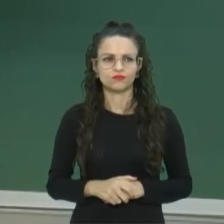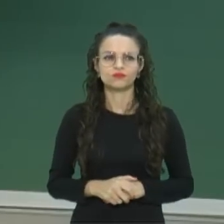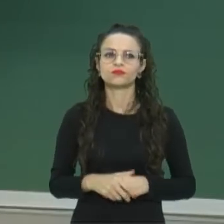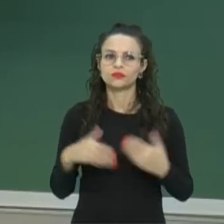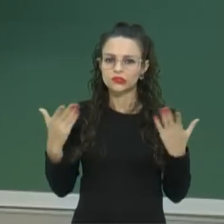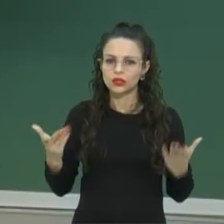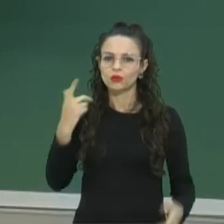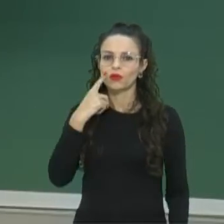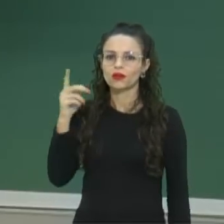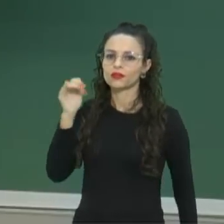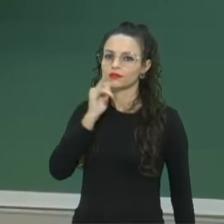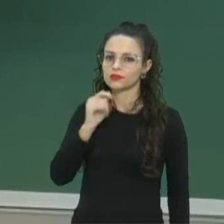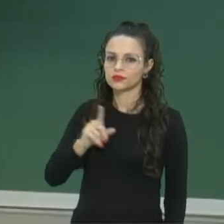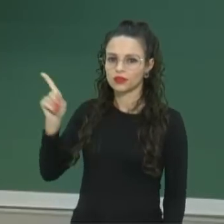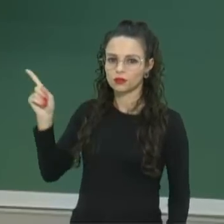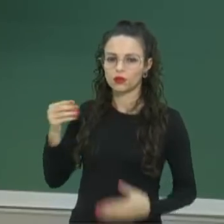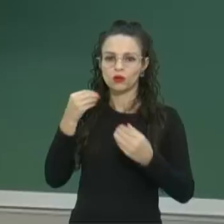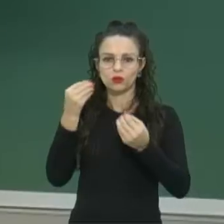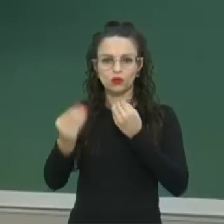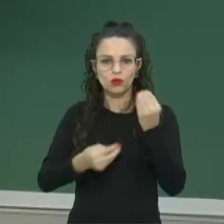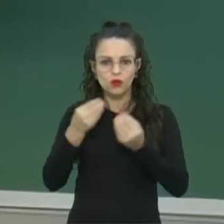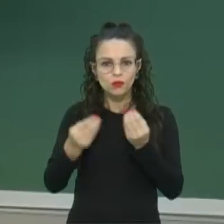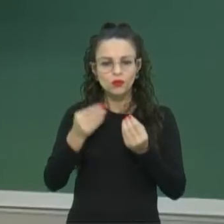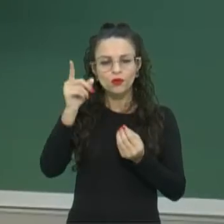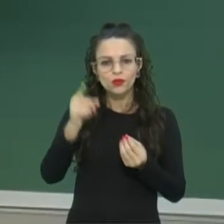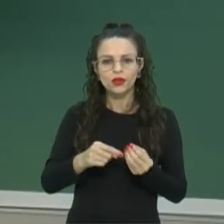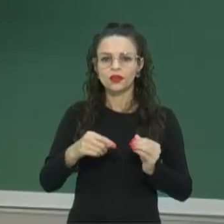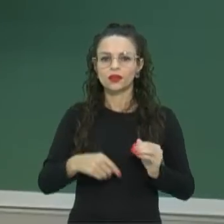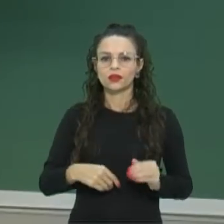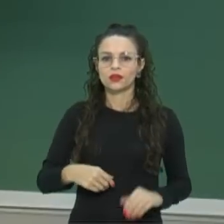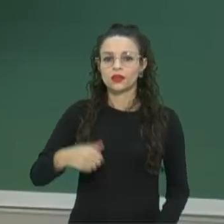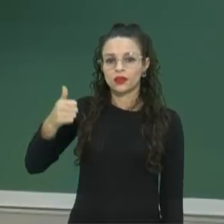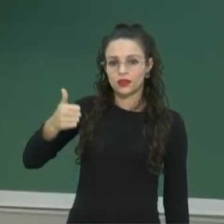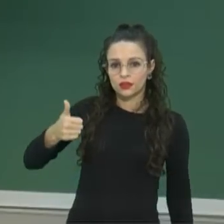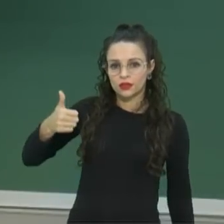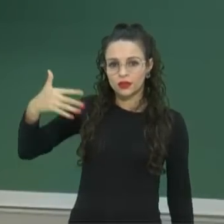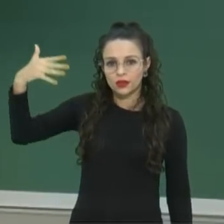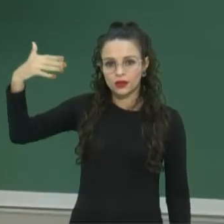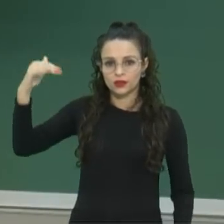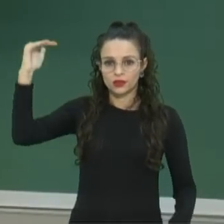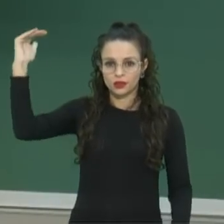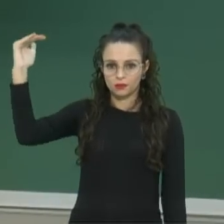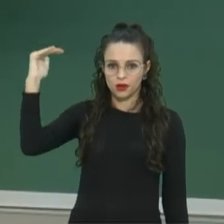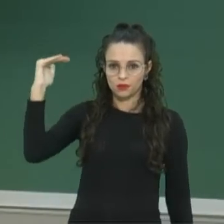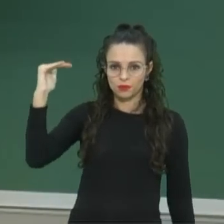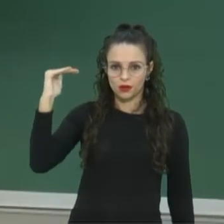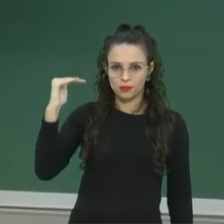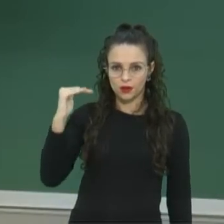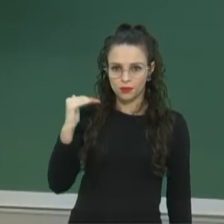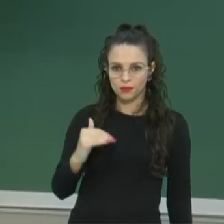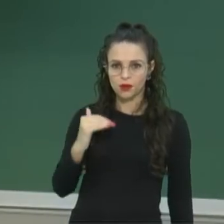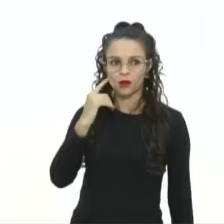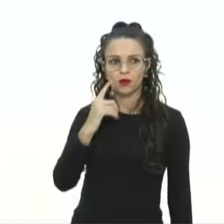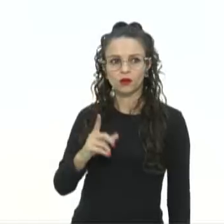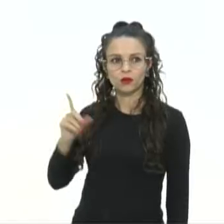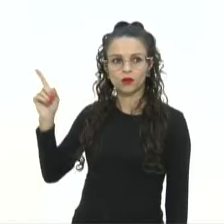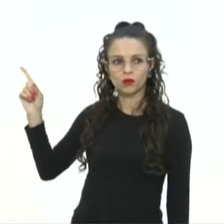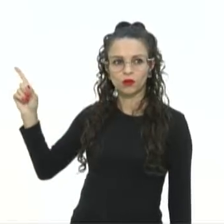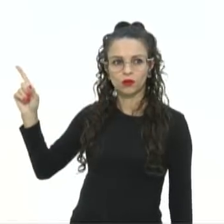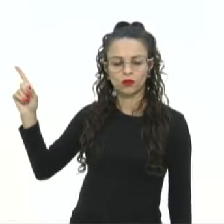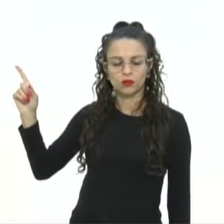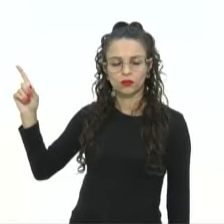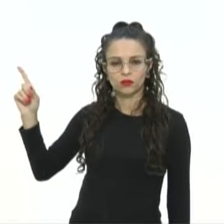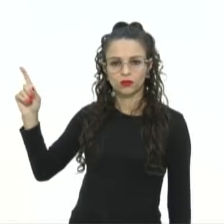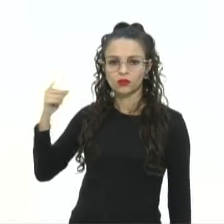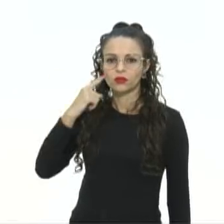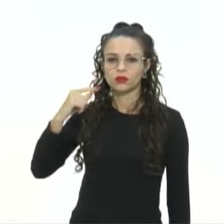Então aqui nós temos um exemplo de como seria, né, a ordem hierárquica, né? O Papa e os bispos, né, os